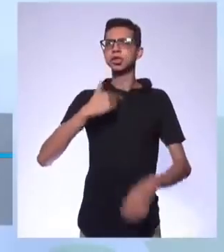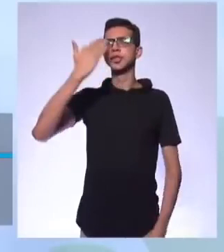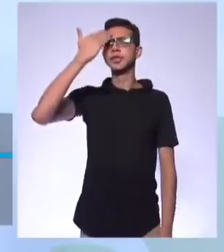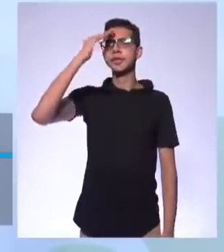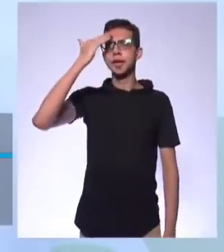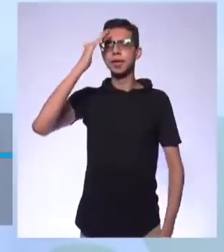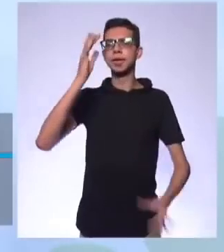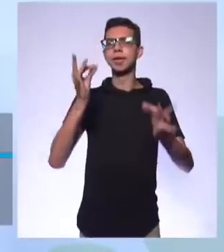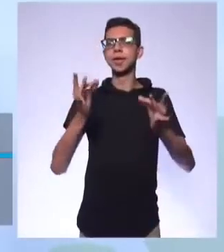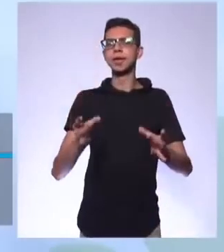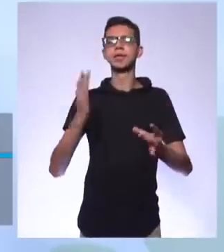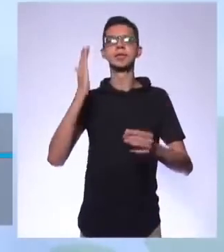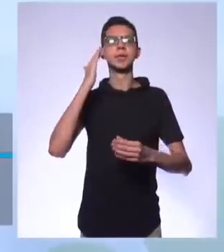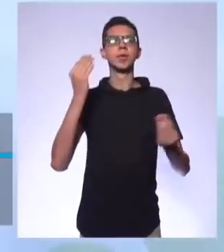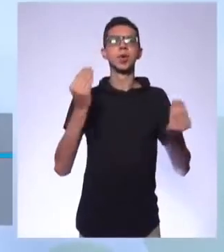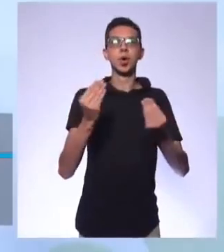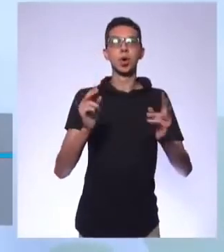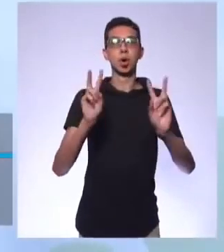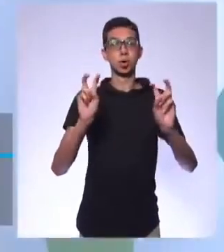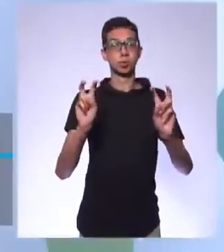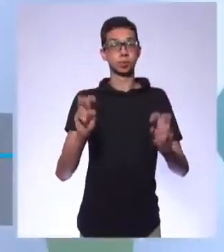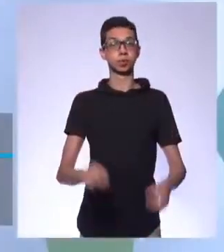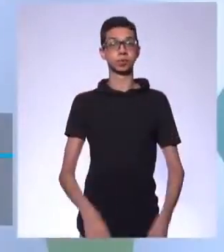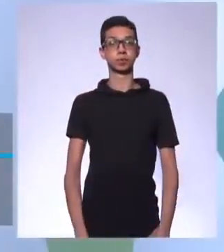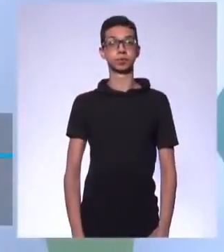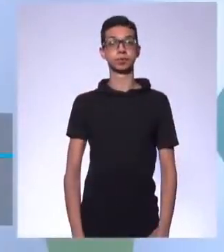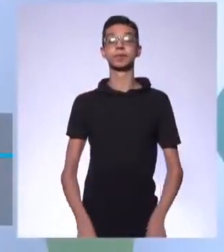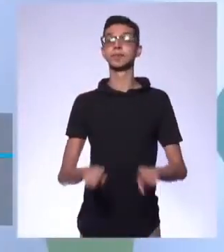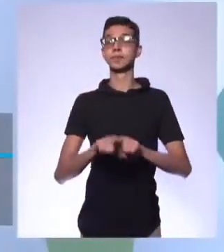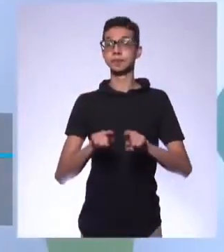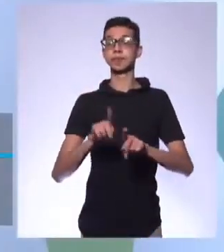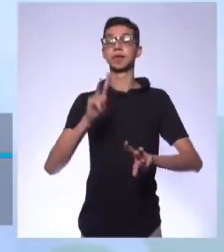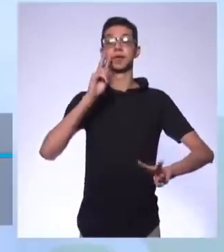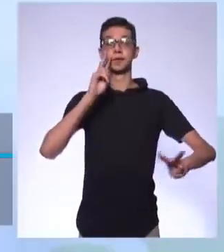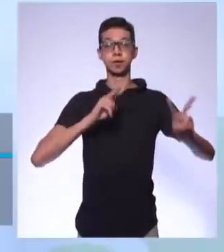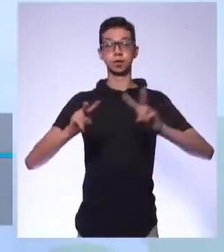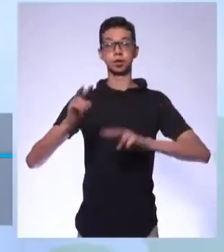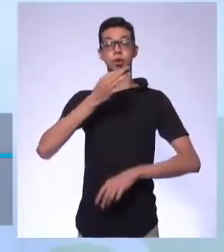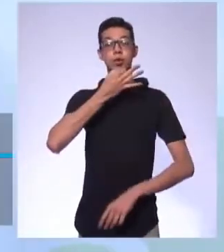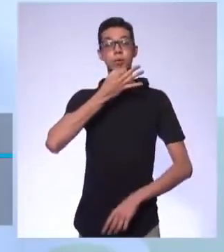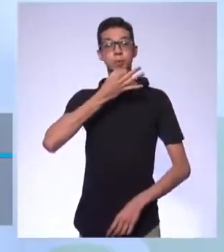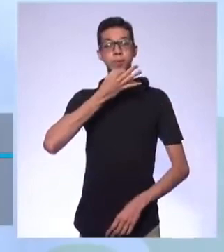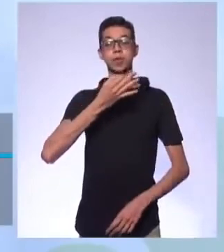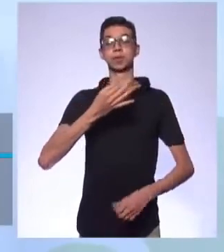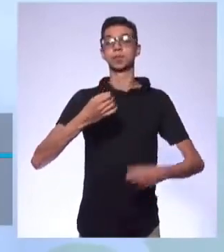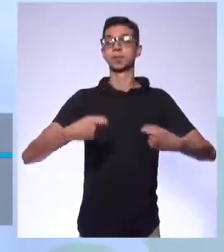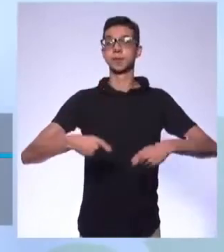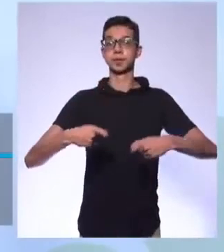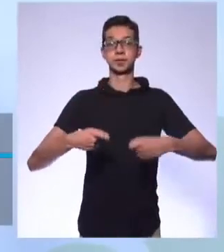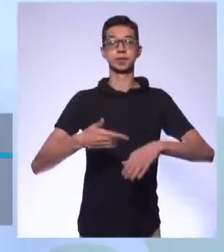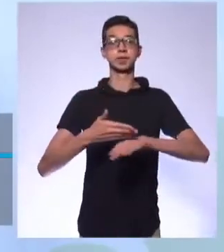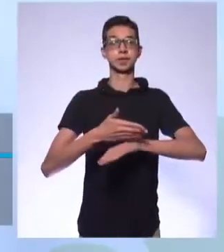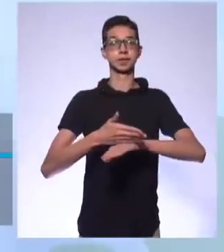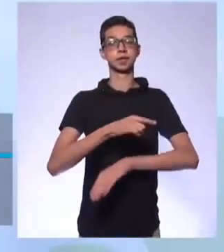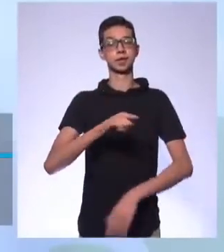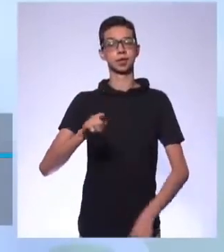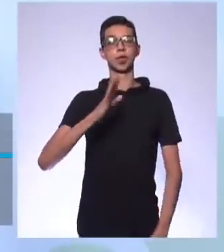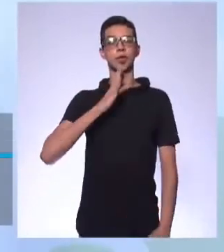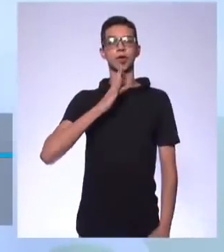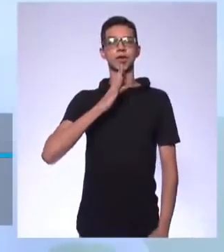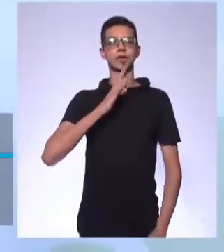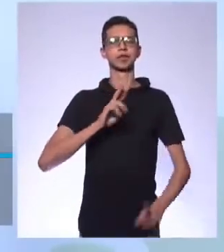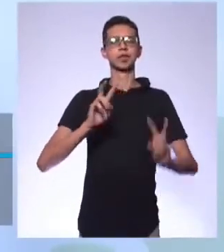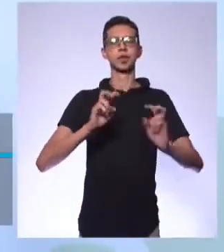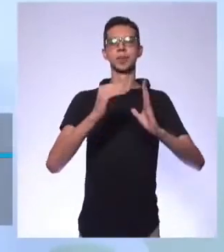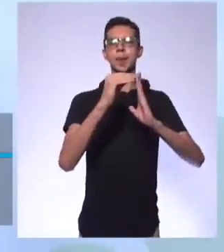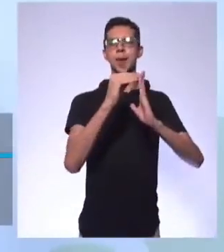conseguir saber mais sobre o assunto. Senão ler as opiniões, né? Ver as opiniões, sim, então você tem que se inteirar. E conhecer desse mundo de